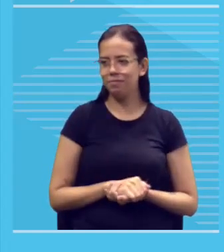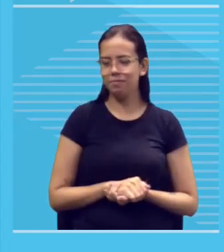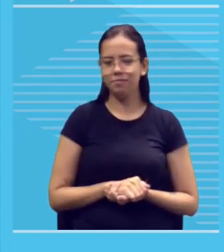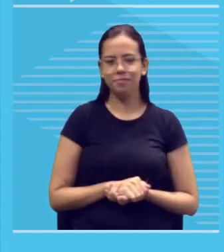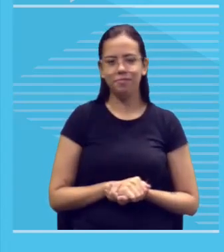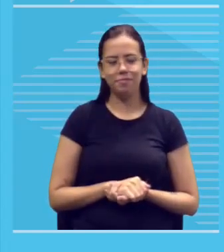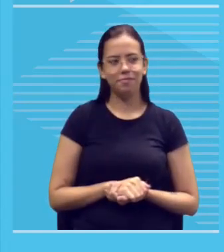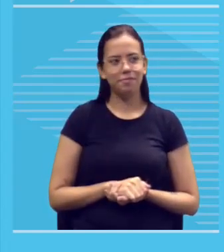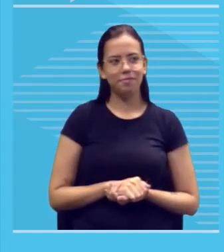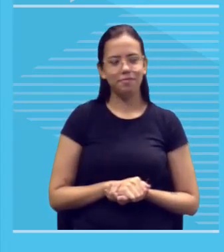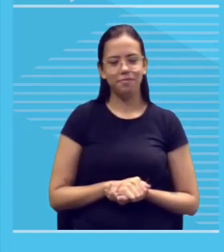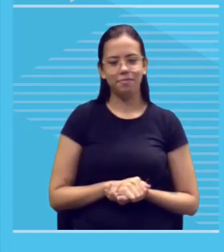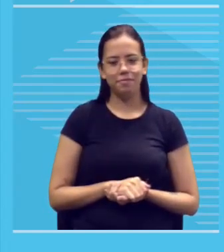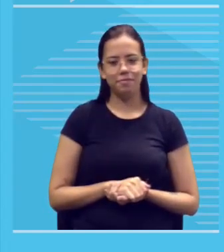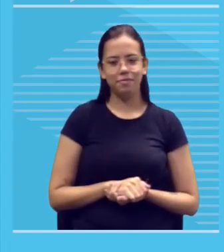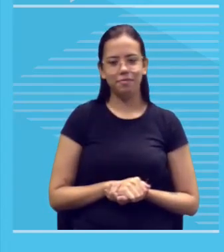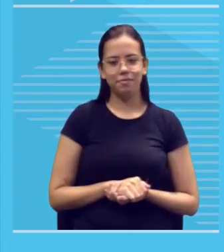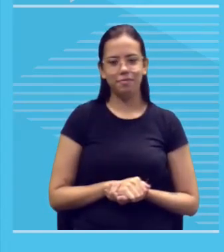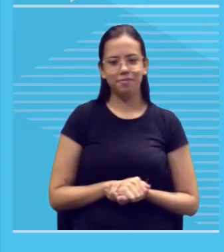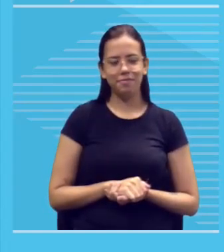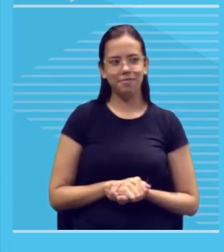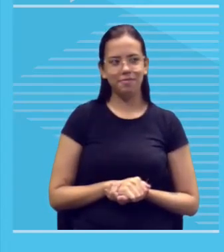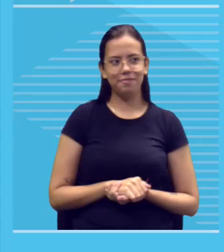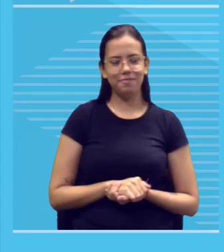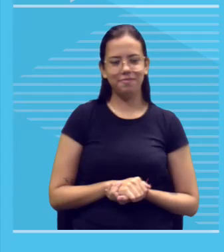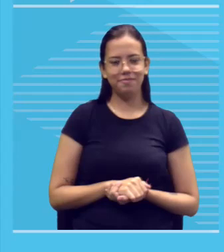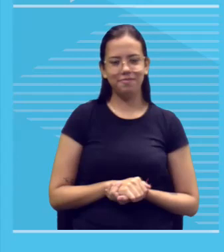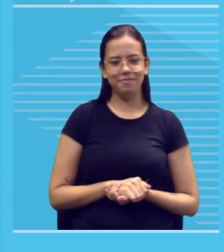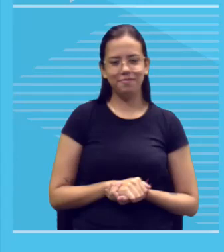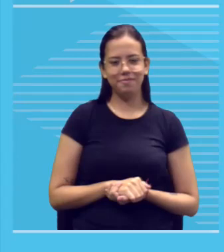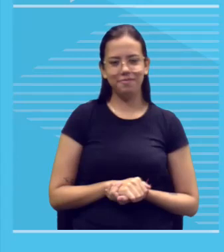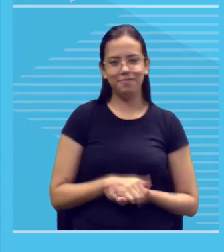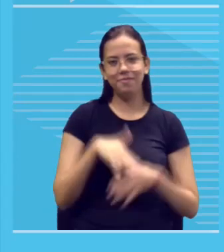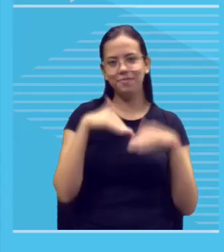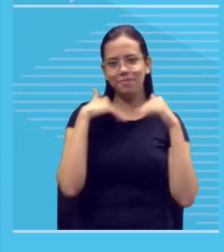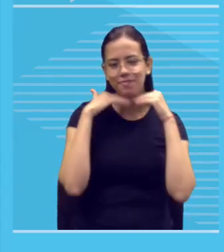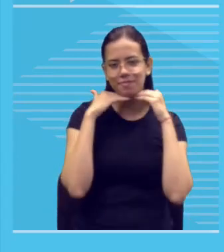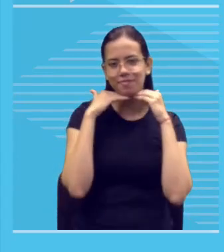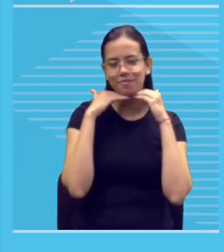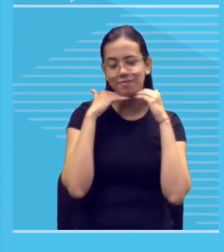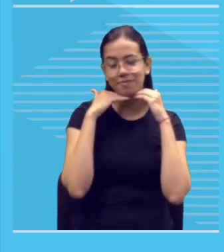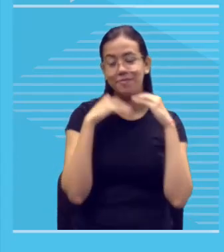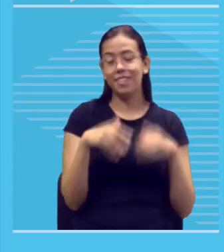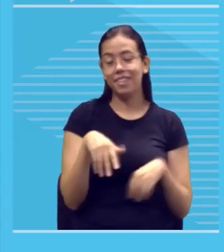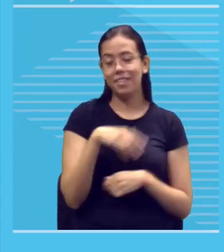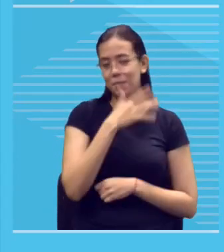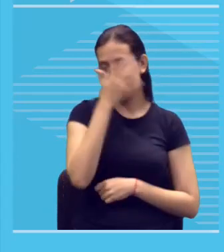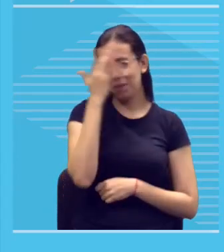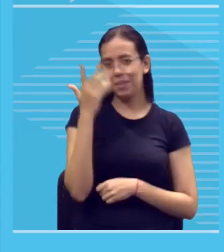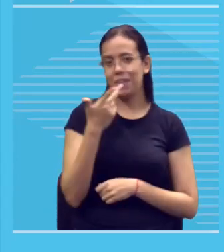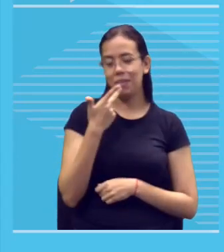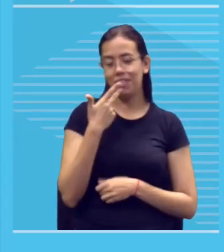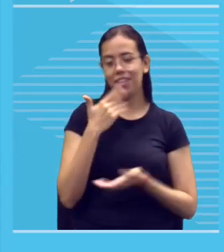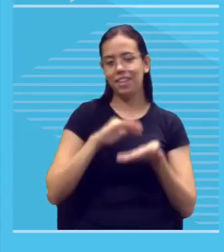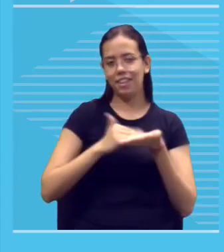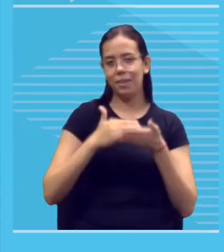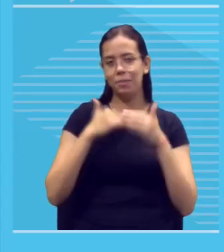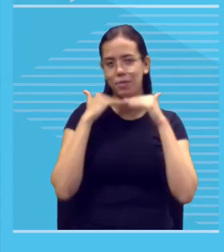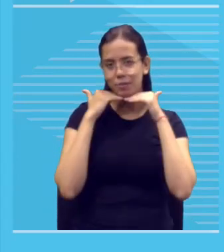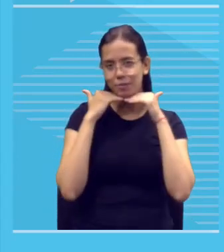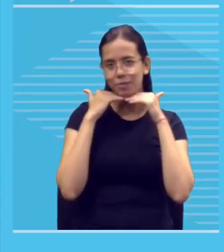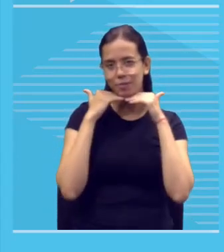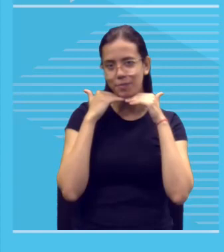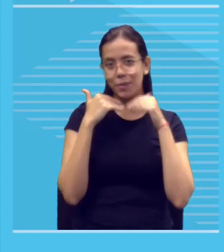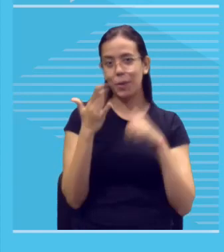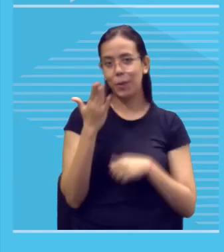do jeito que tá aparecendo minha imagem é aqui ó aqui ó tão dizendo que como por dois